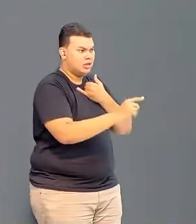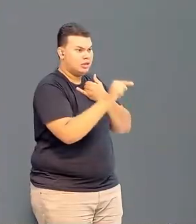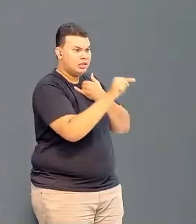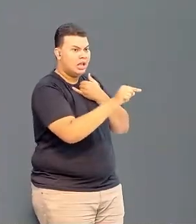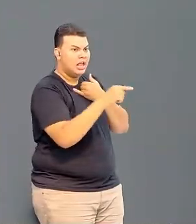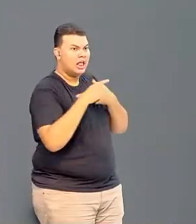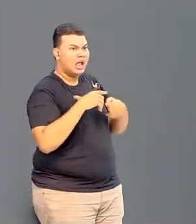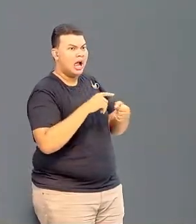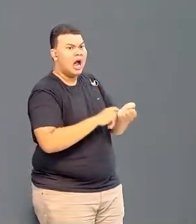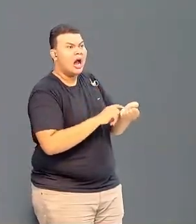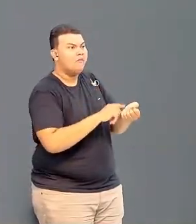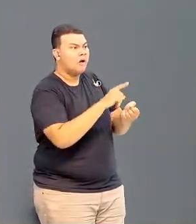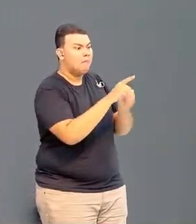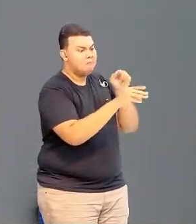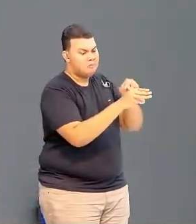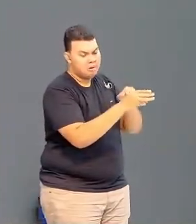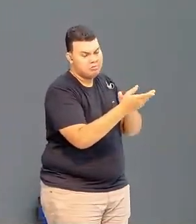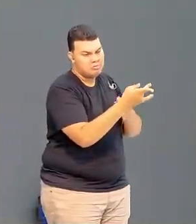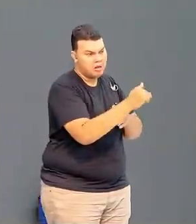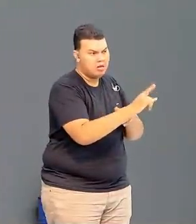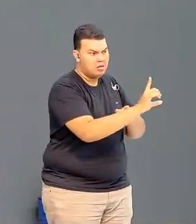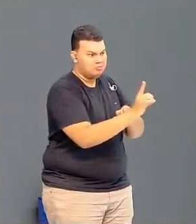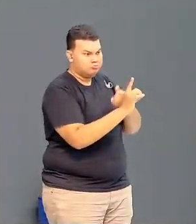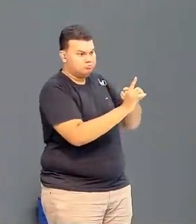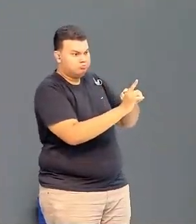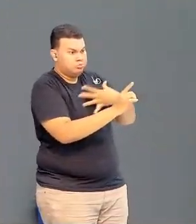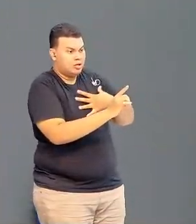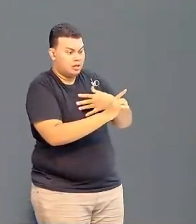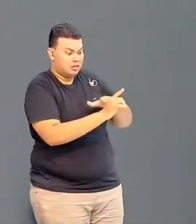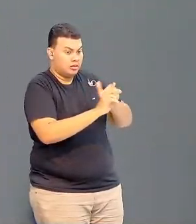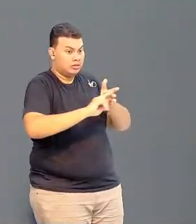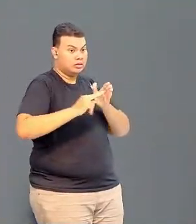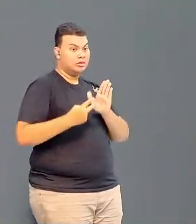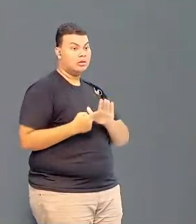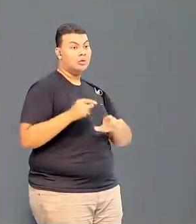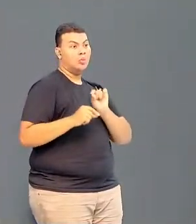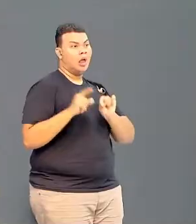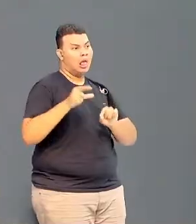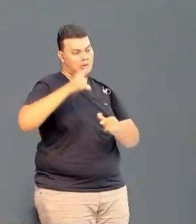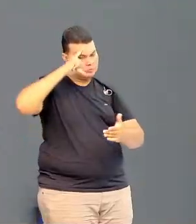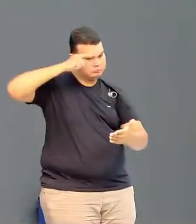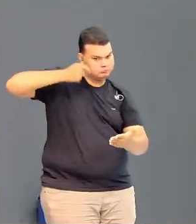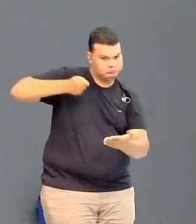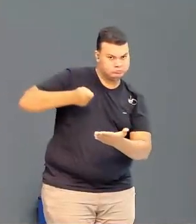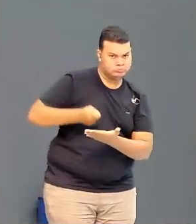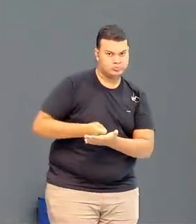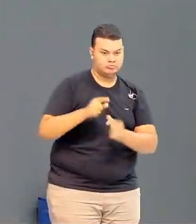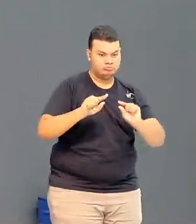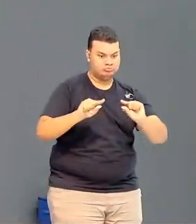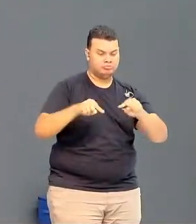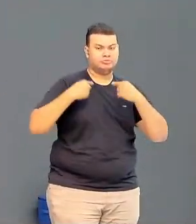explosivo. Para algumas pessoas isso se tornou um decreto.